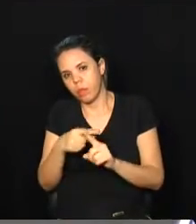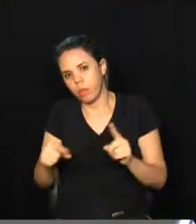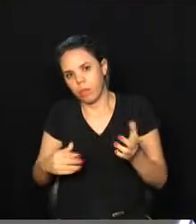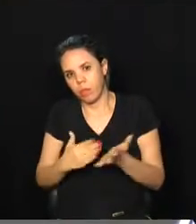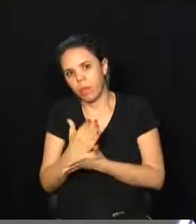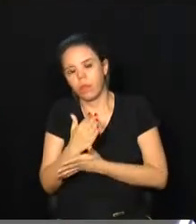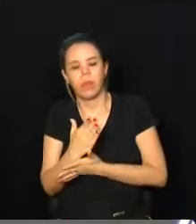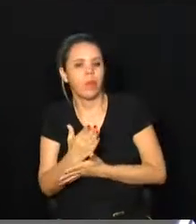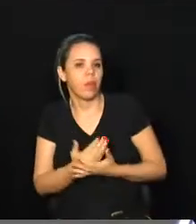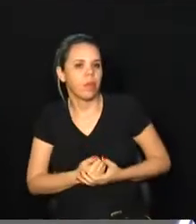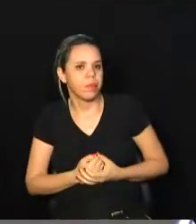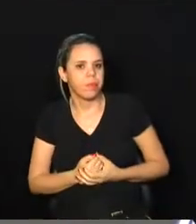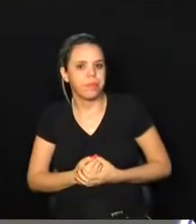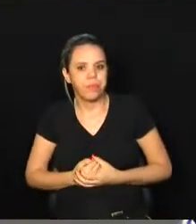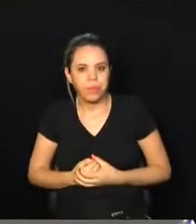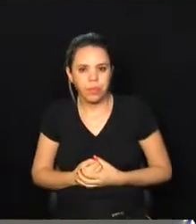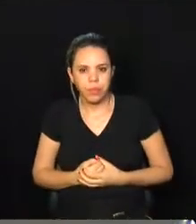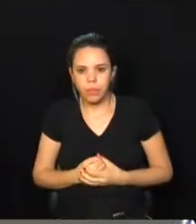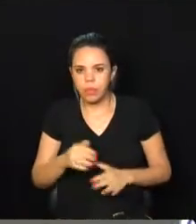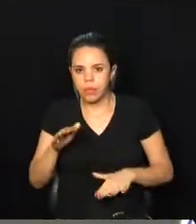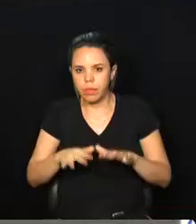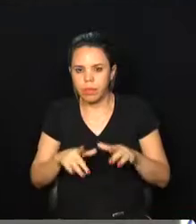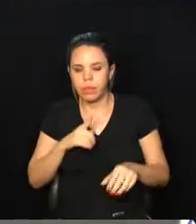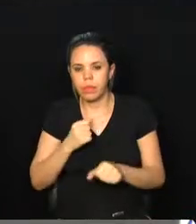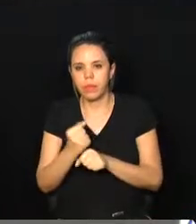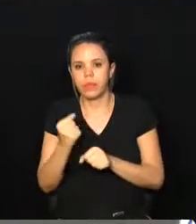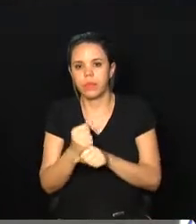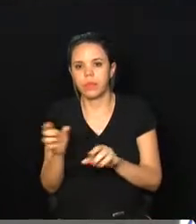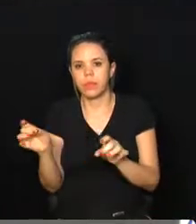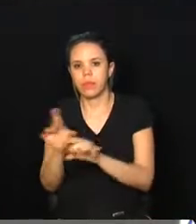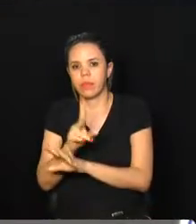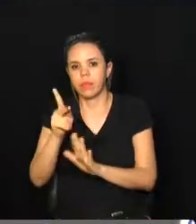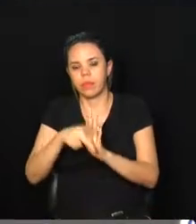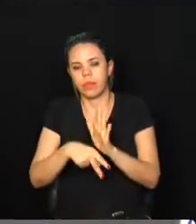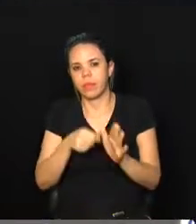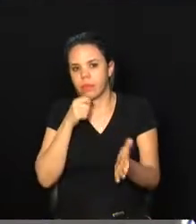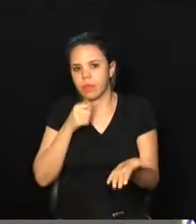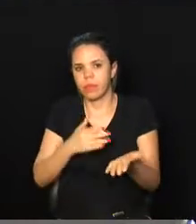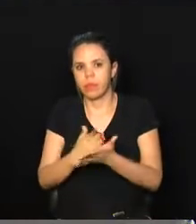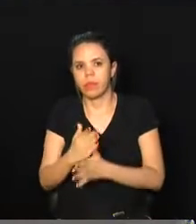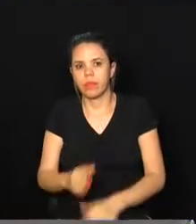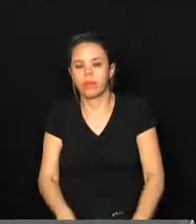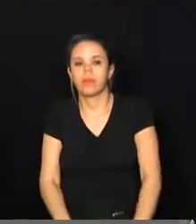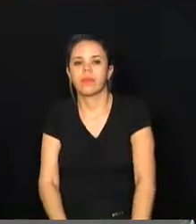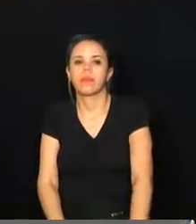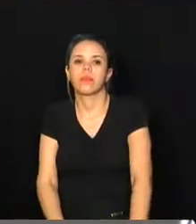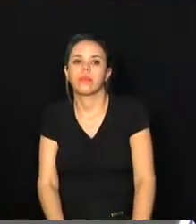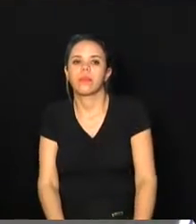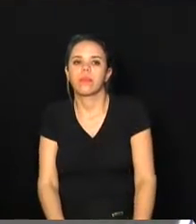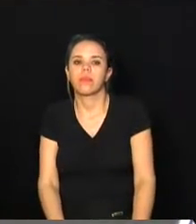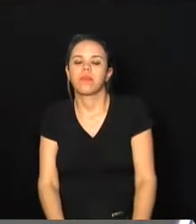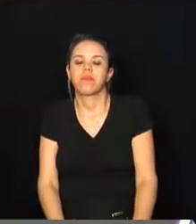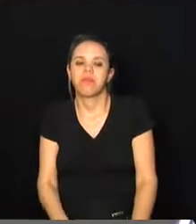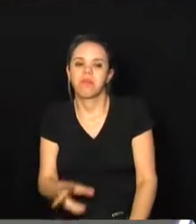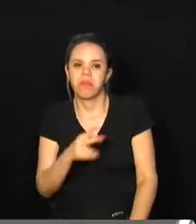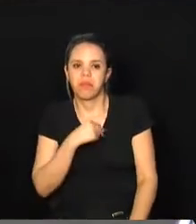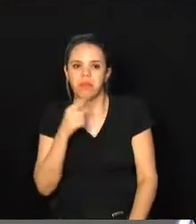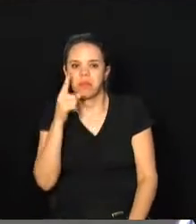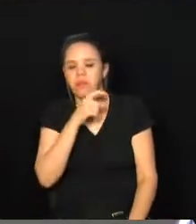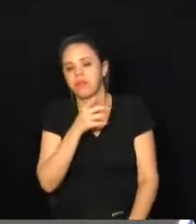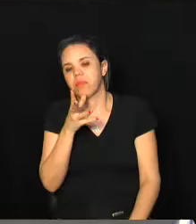aprovado, e às vezes tem obra que está terminando e o projeto está sendo aprovado ainda, né? Incrível